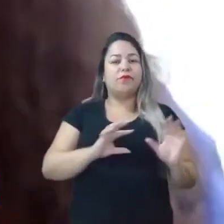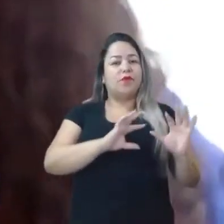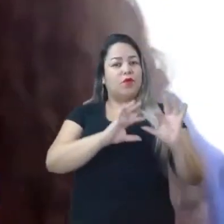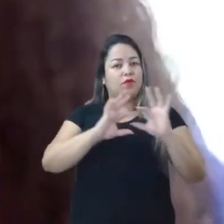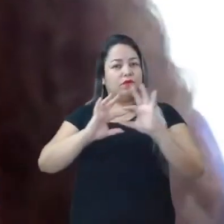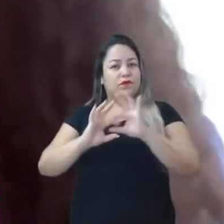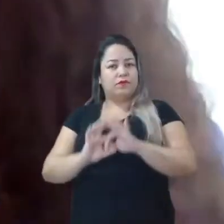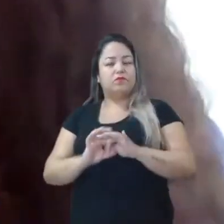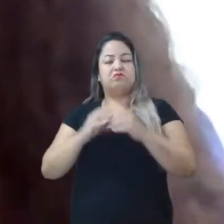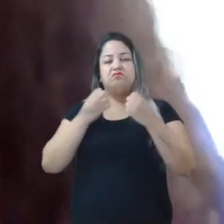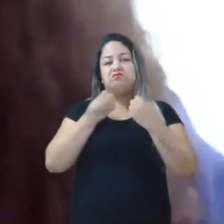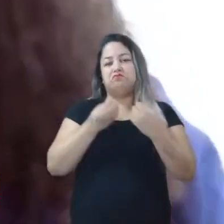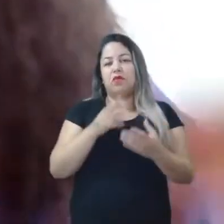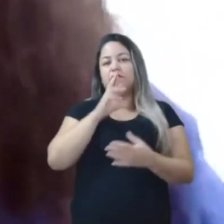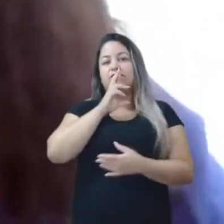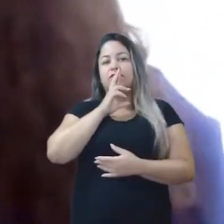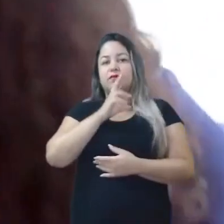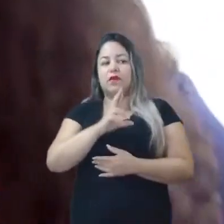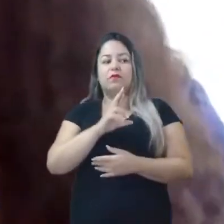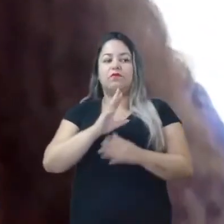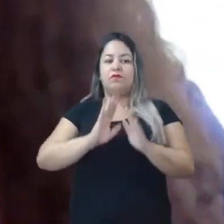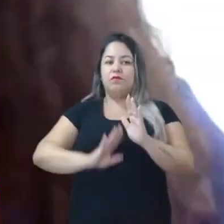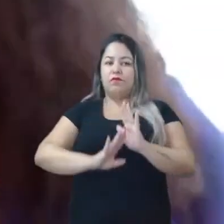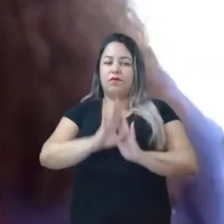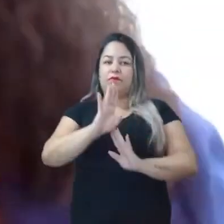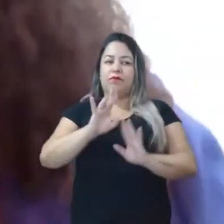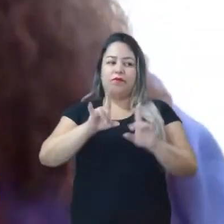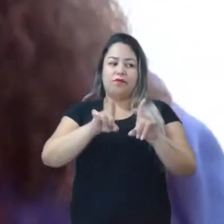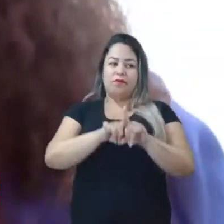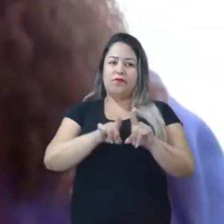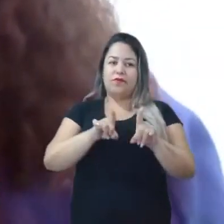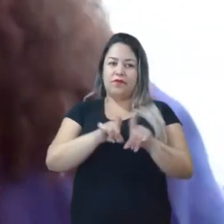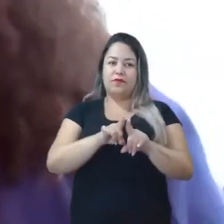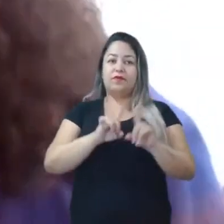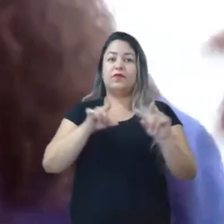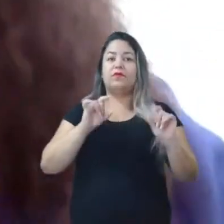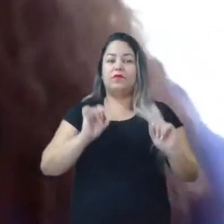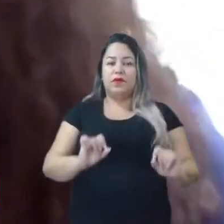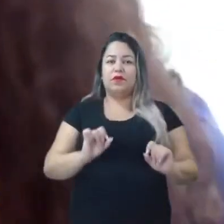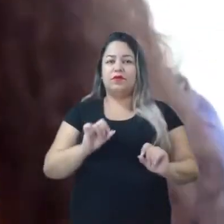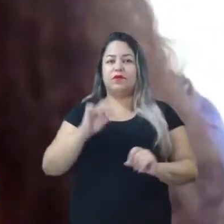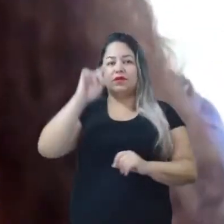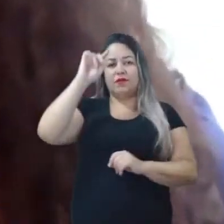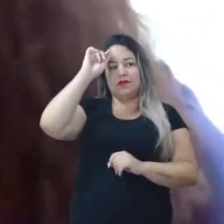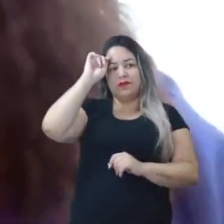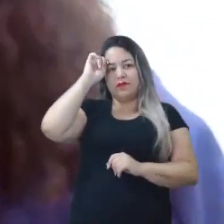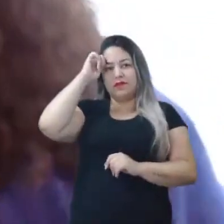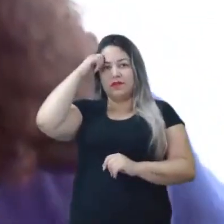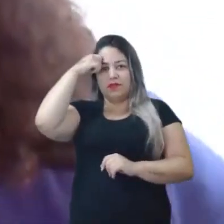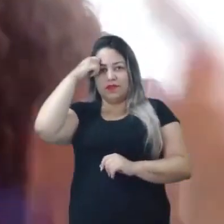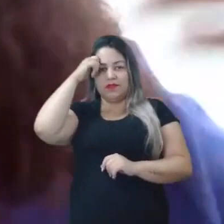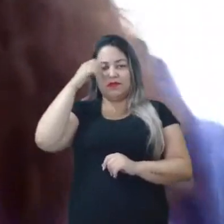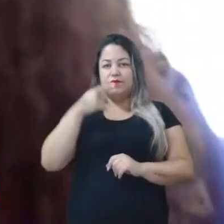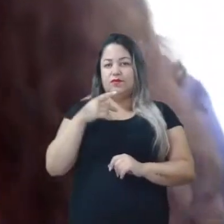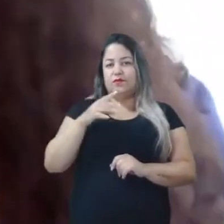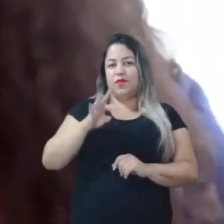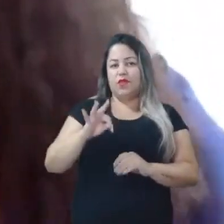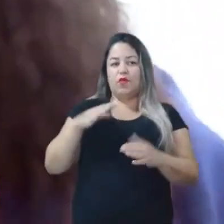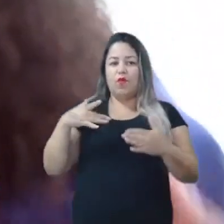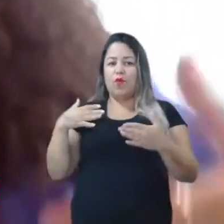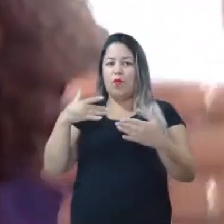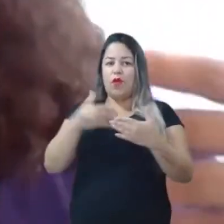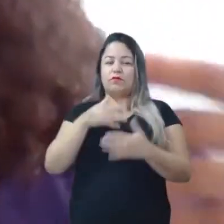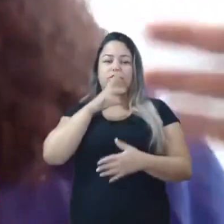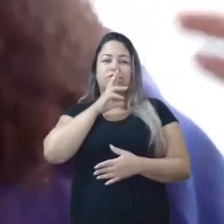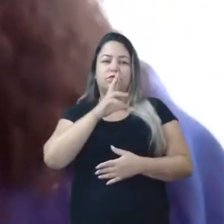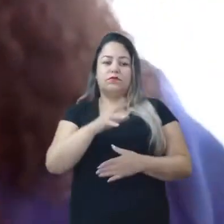contexto bons resultados, né, um aumento na bancada da bancada negra do PT, né, um avanço nos